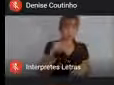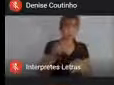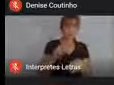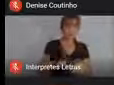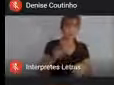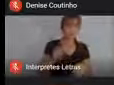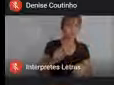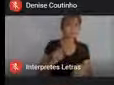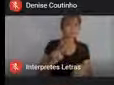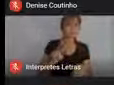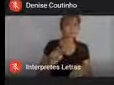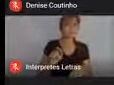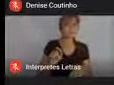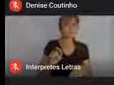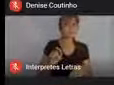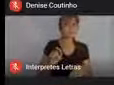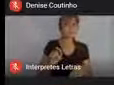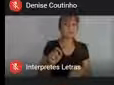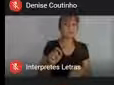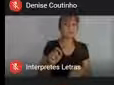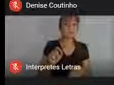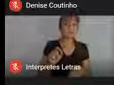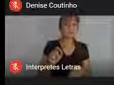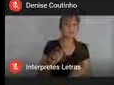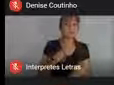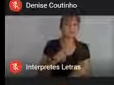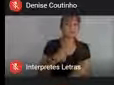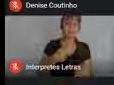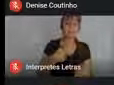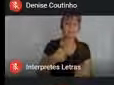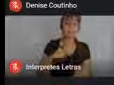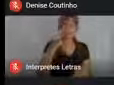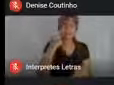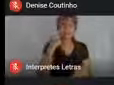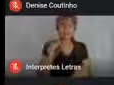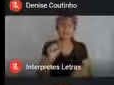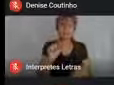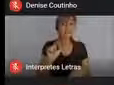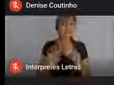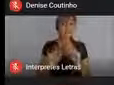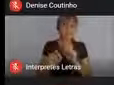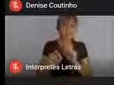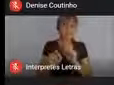quilombola. É interessante, né?